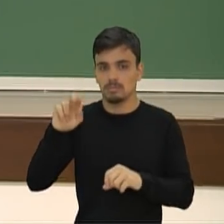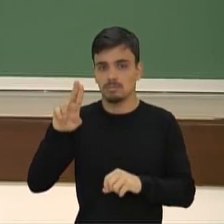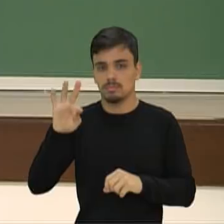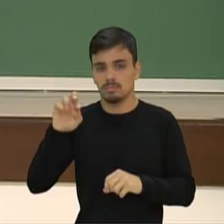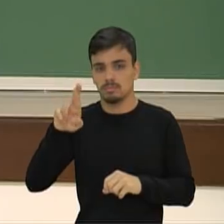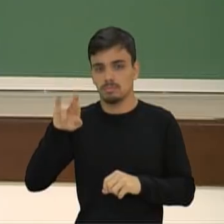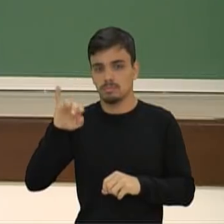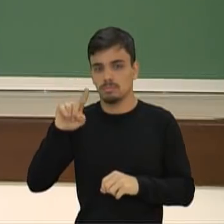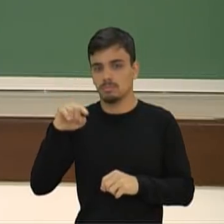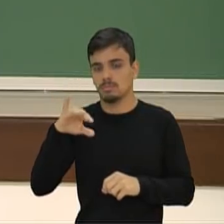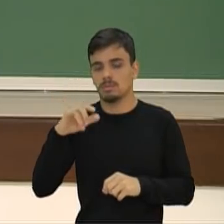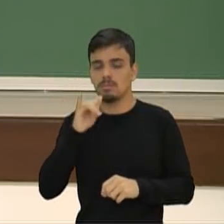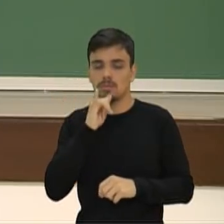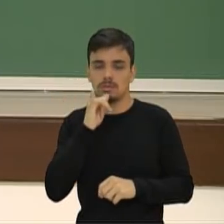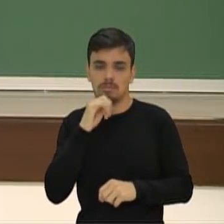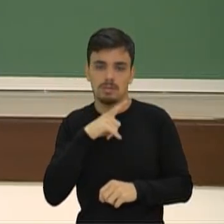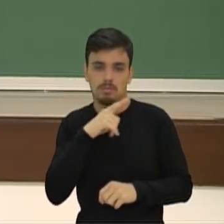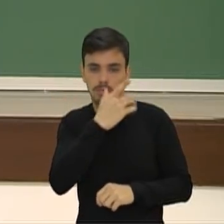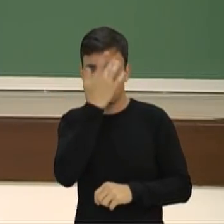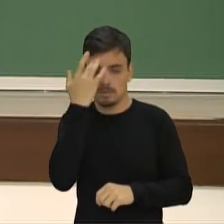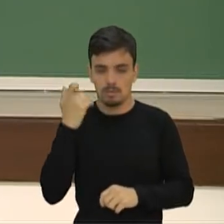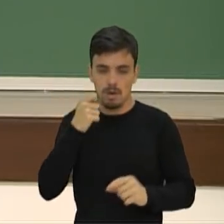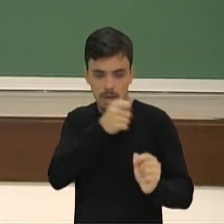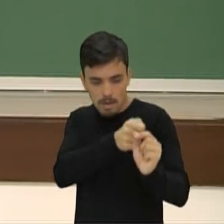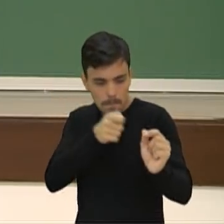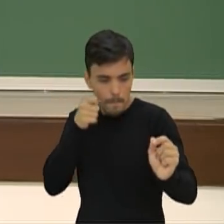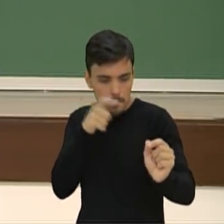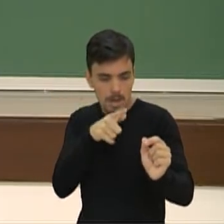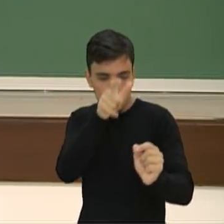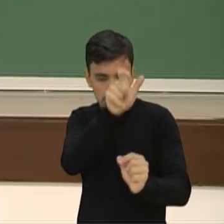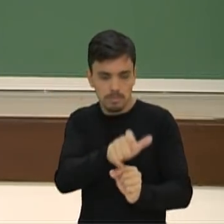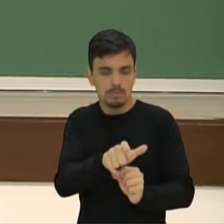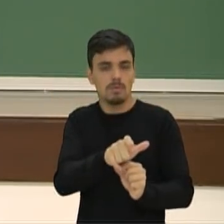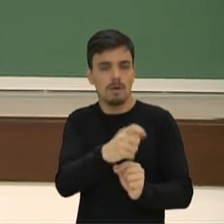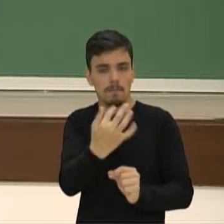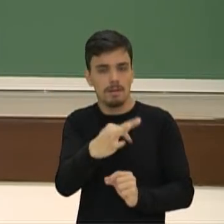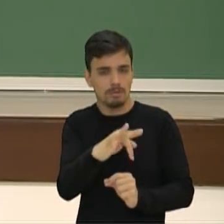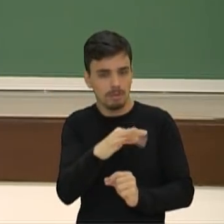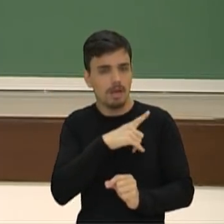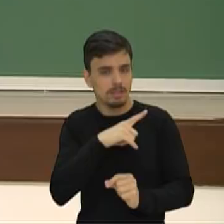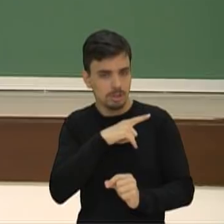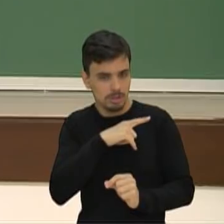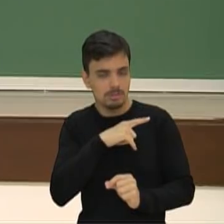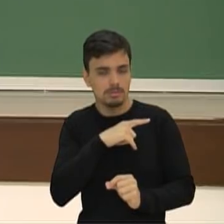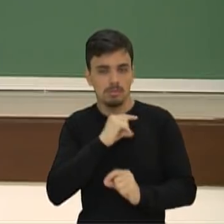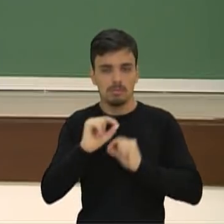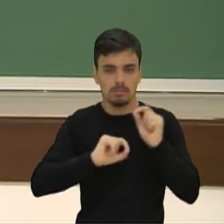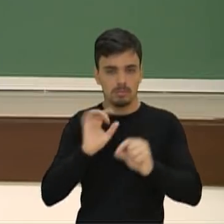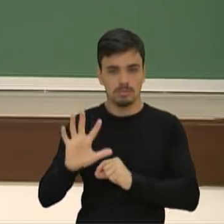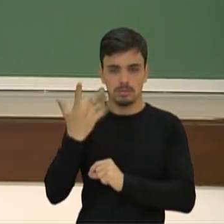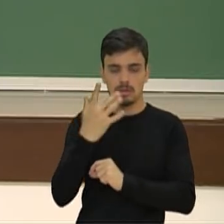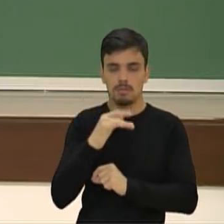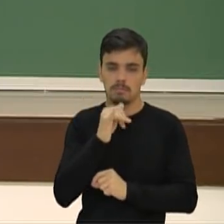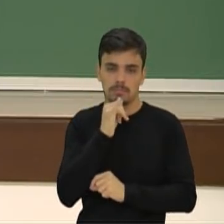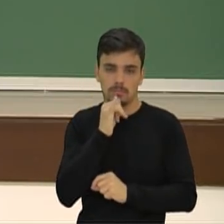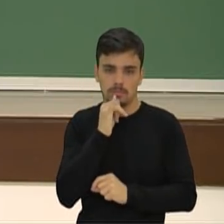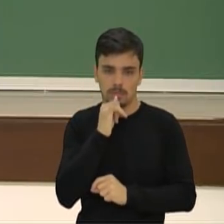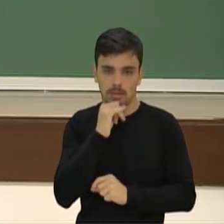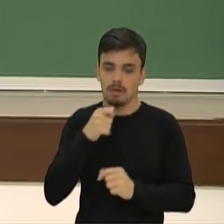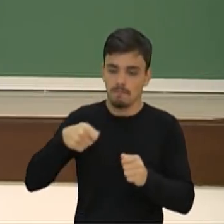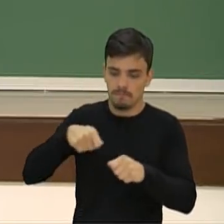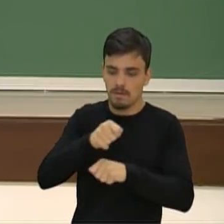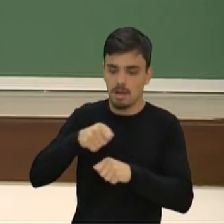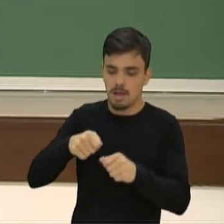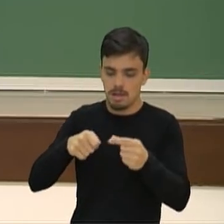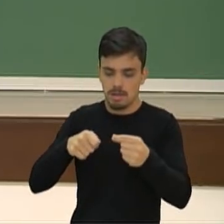era ferido por uma flecha, por exemplo, geralmente ele pegava a ponta da faca que eles tinham ali, esquentavam e colocavam aquilo